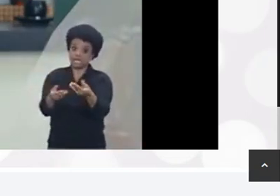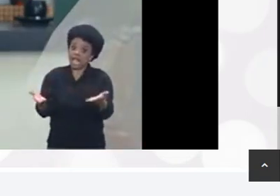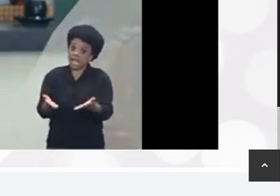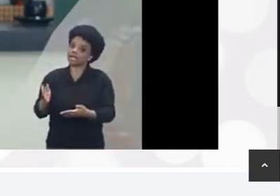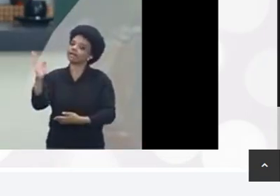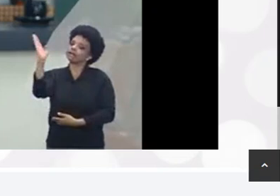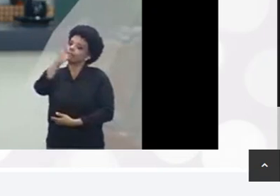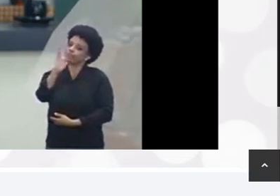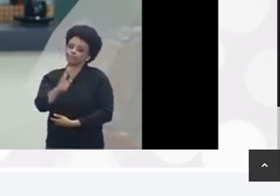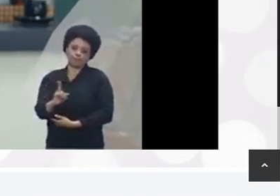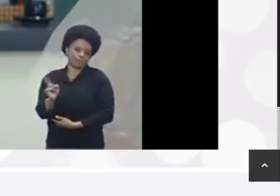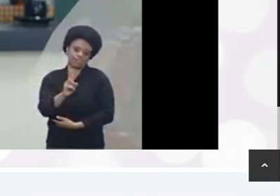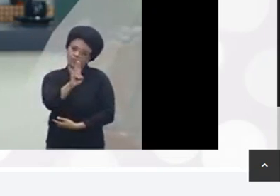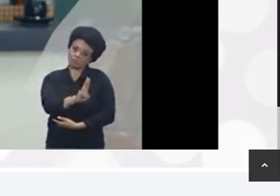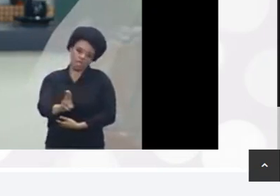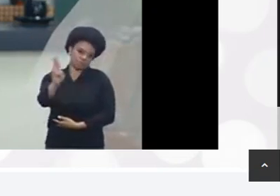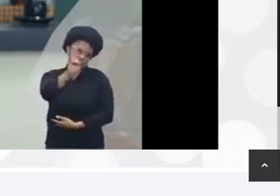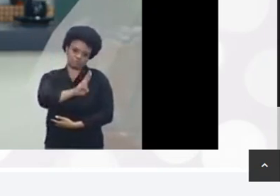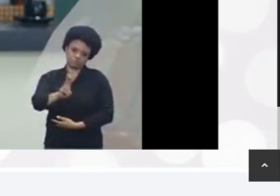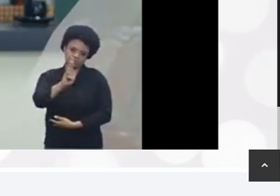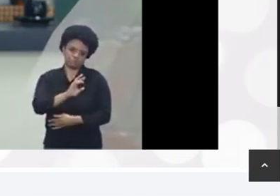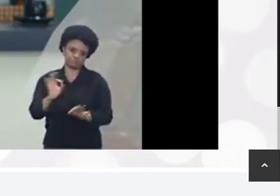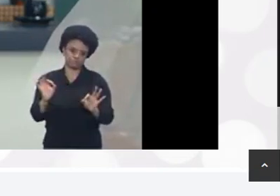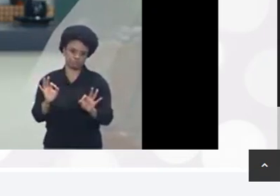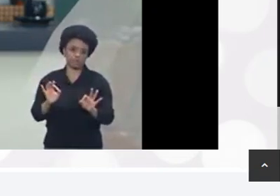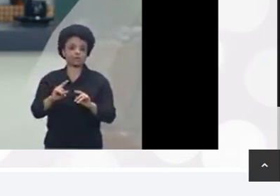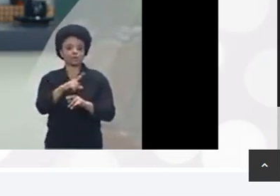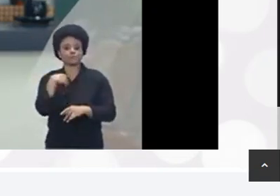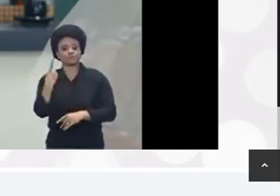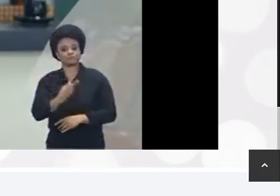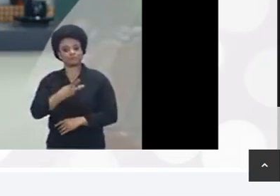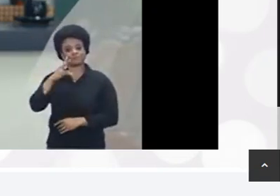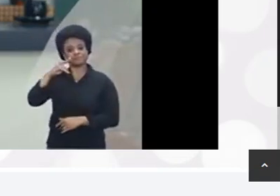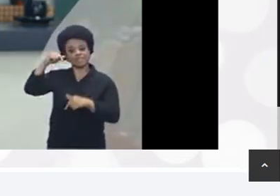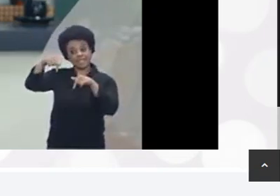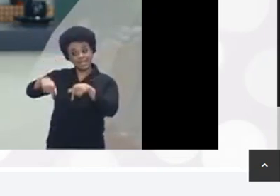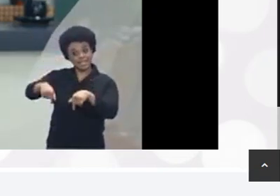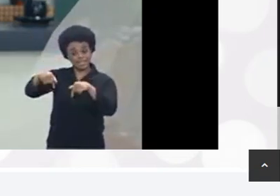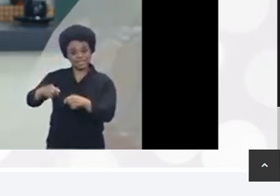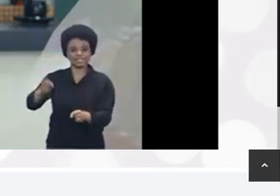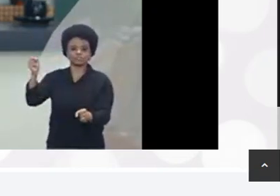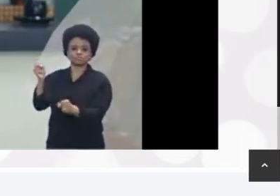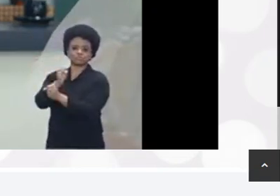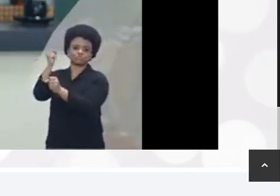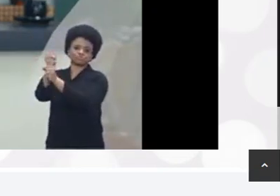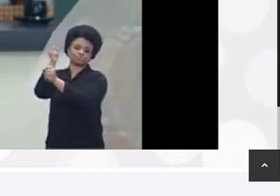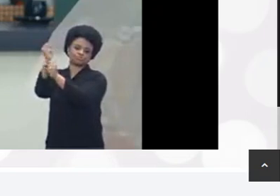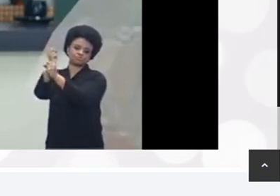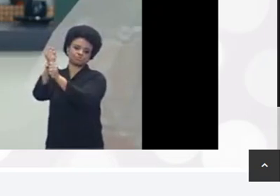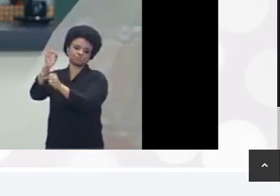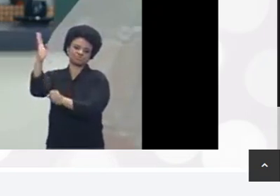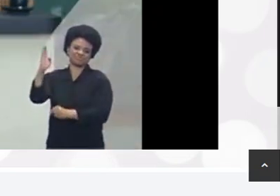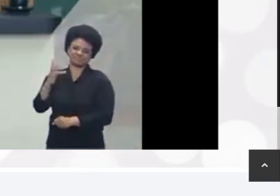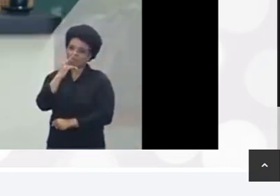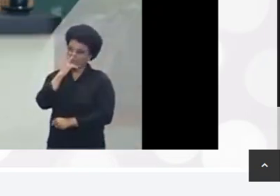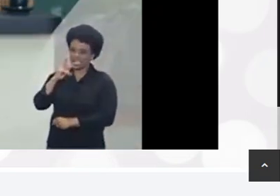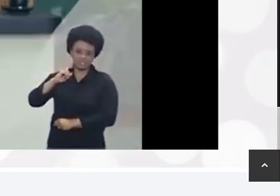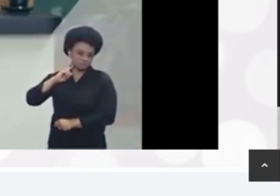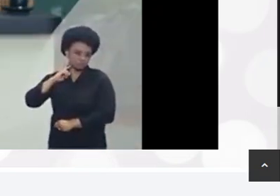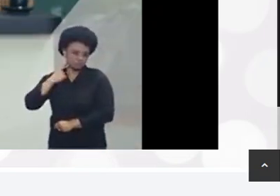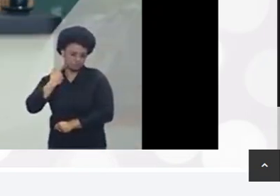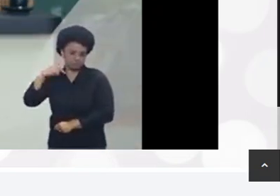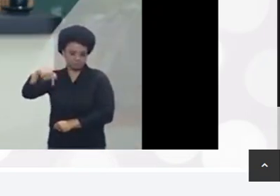ainda não é muito utilizado, tá? A gente considera a obra do Brasil um pouco uma obra suja, que a gente fala.